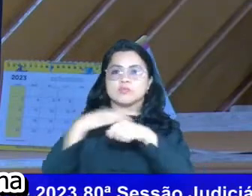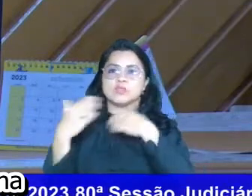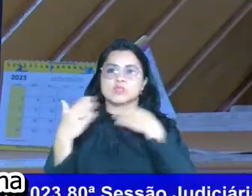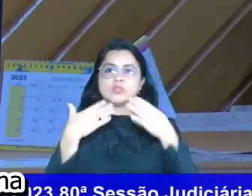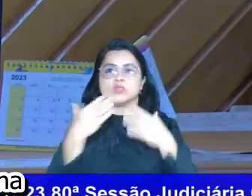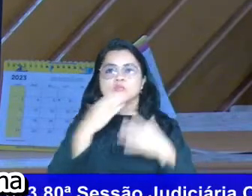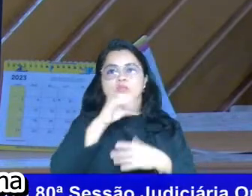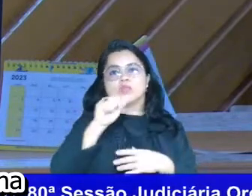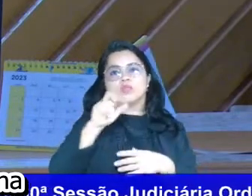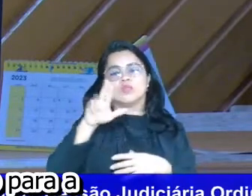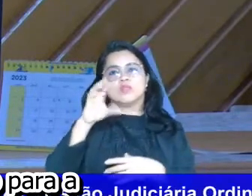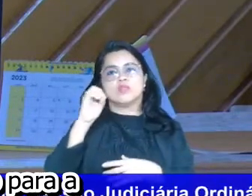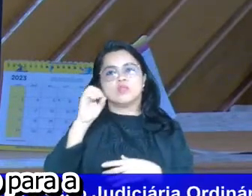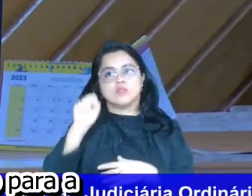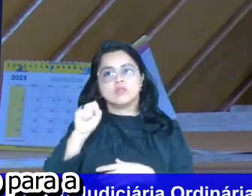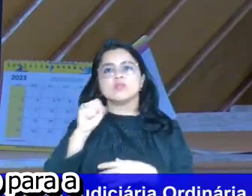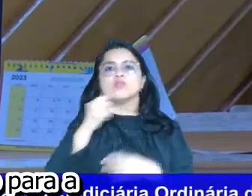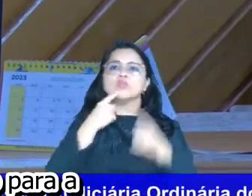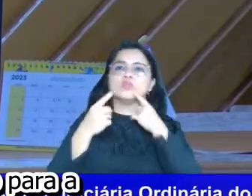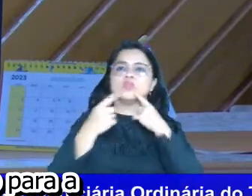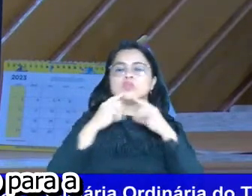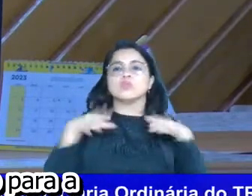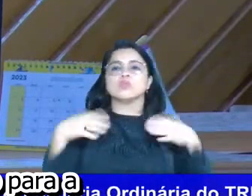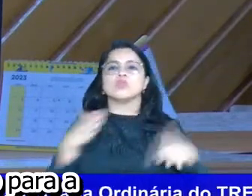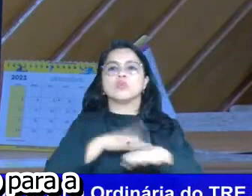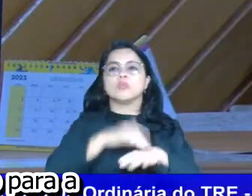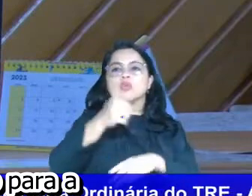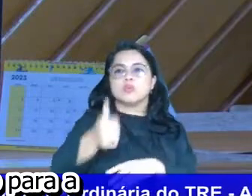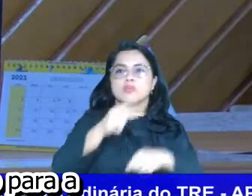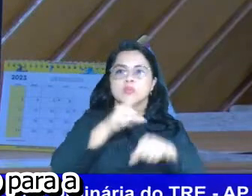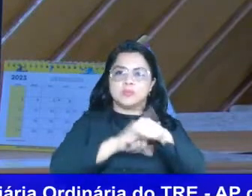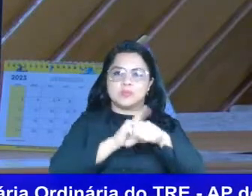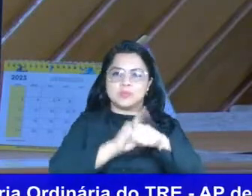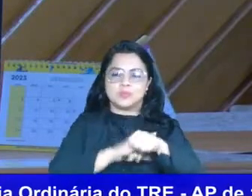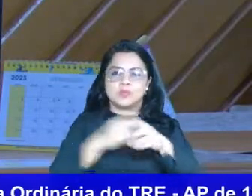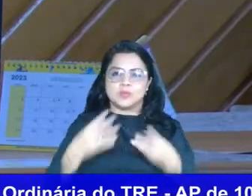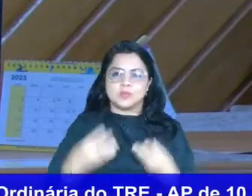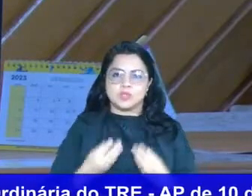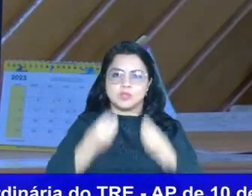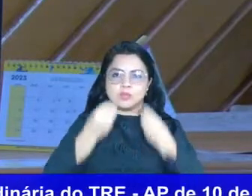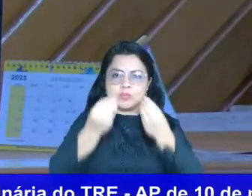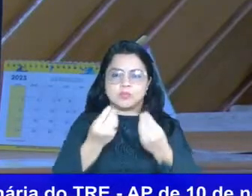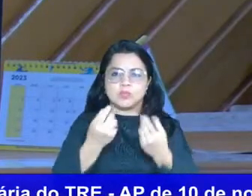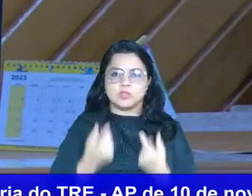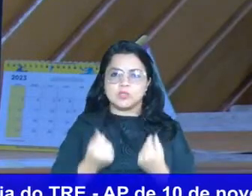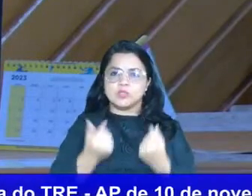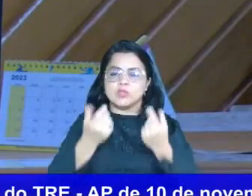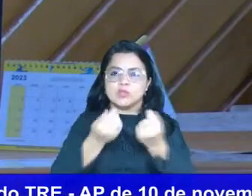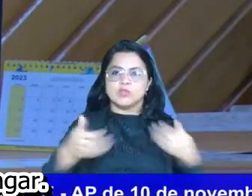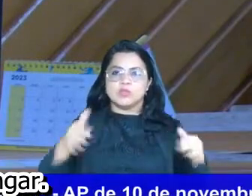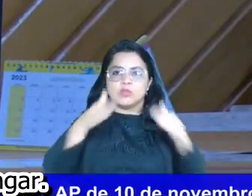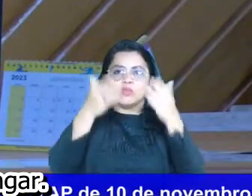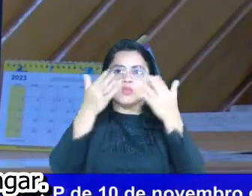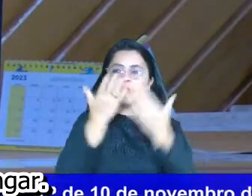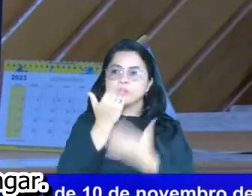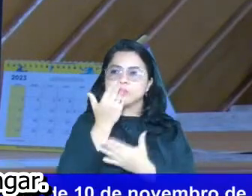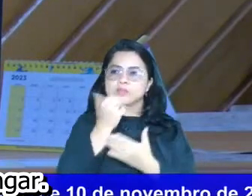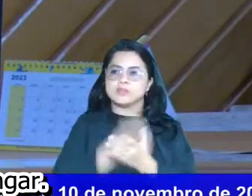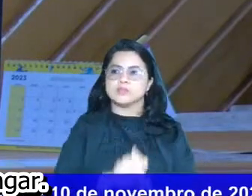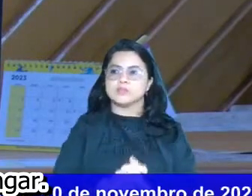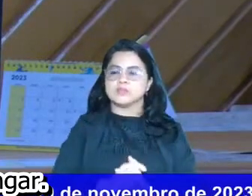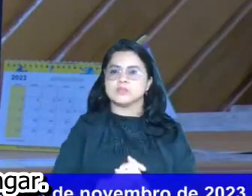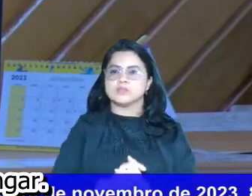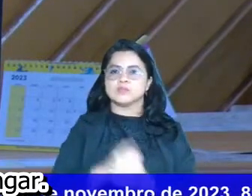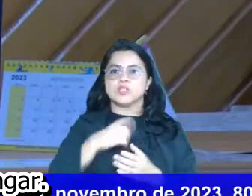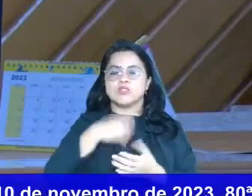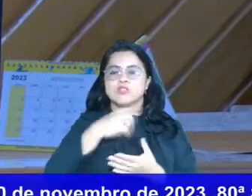Carlos Adriano, na qual eles discutem qual seria o melhor momento para a entrega desses valores e cestas básicas. Não vou citar essa